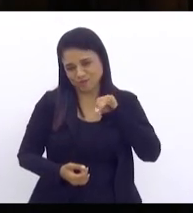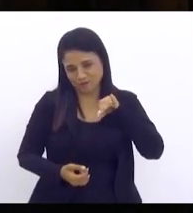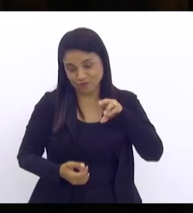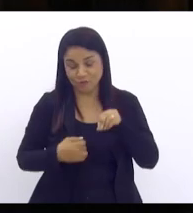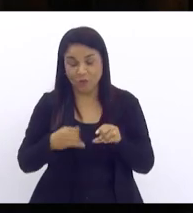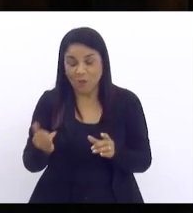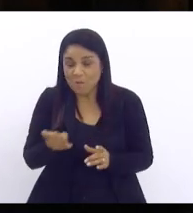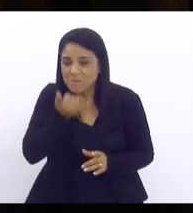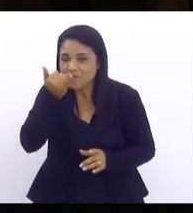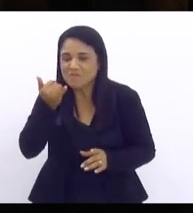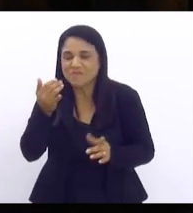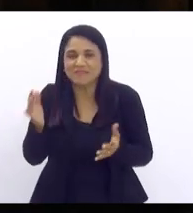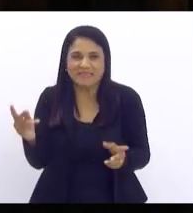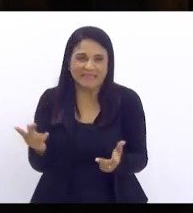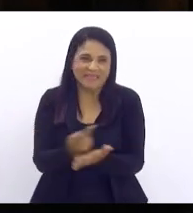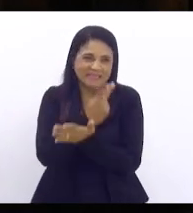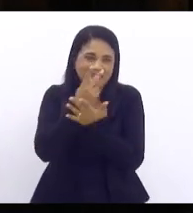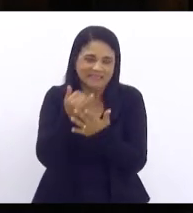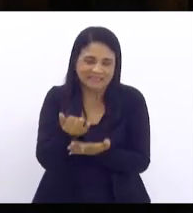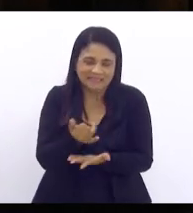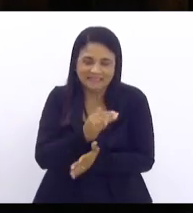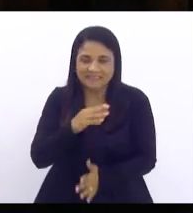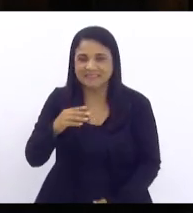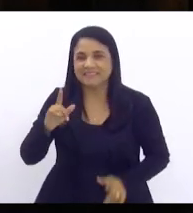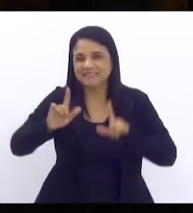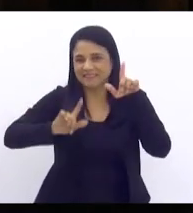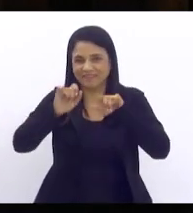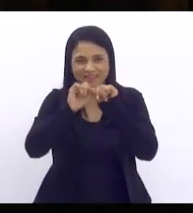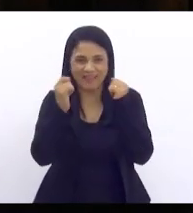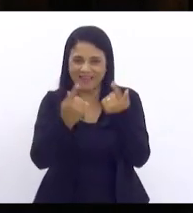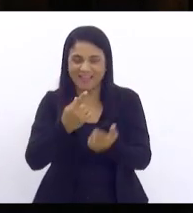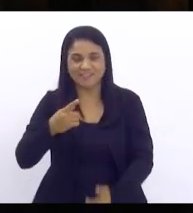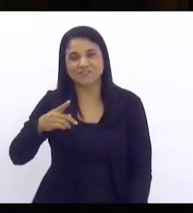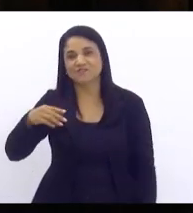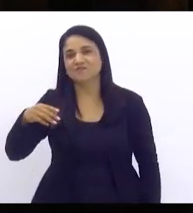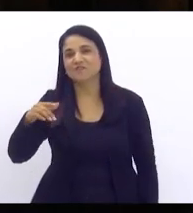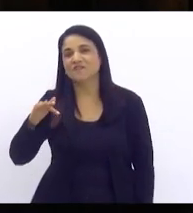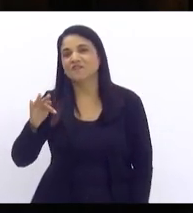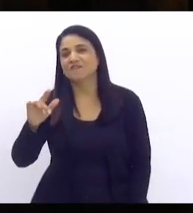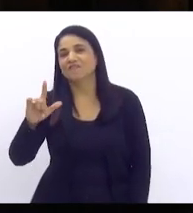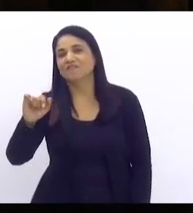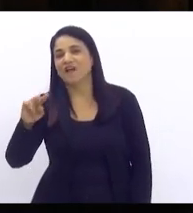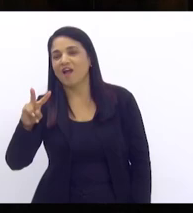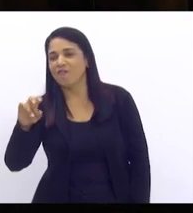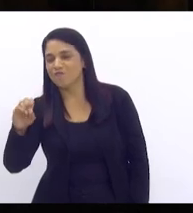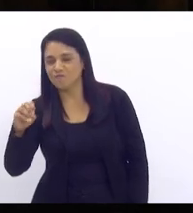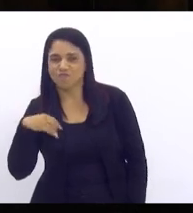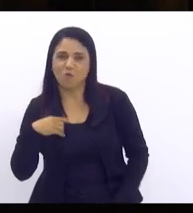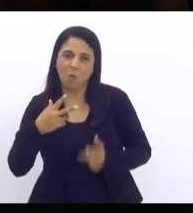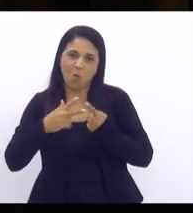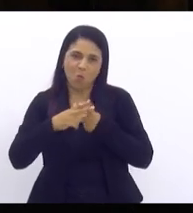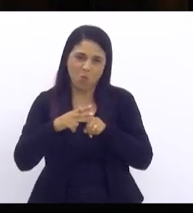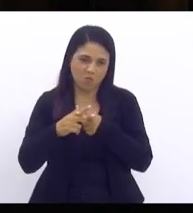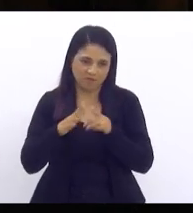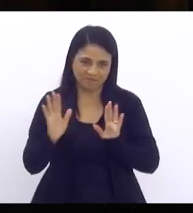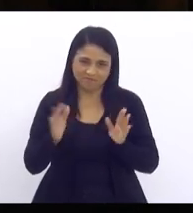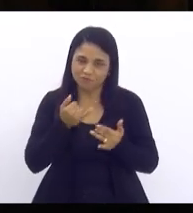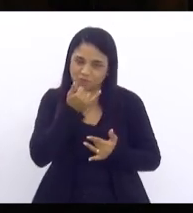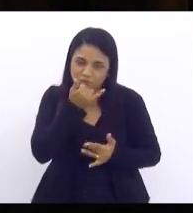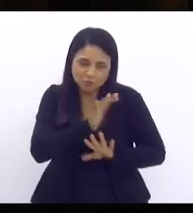essa gafe aqui na TV Alerj. Eu sou isso aí. A gente se comete a gafe e se redime. Ô,